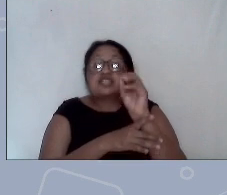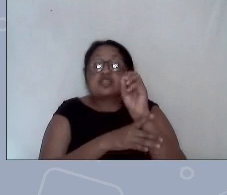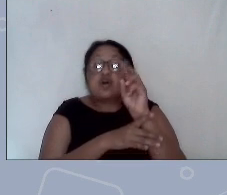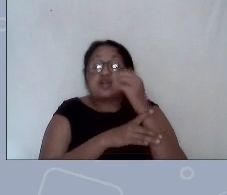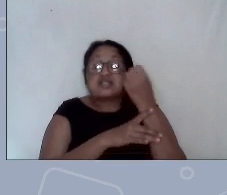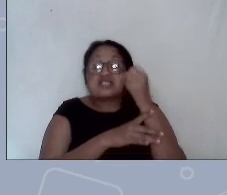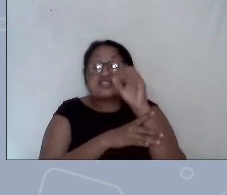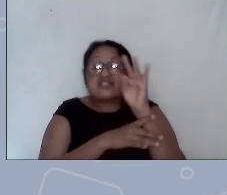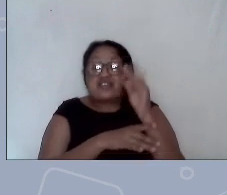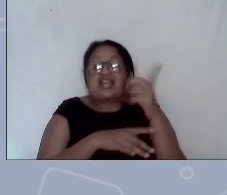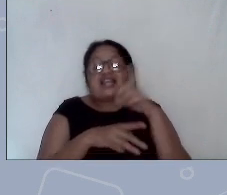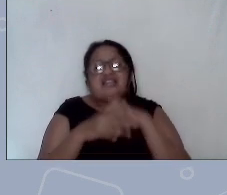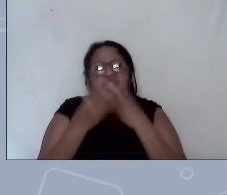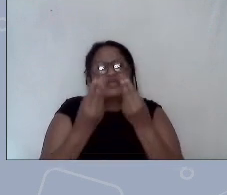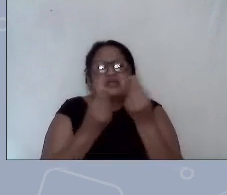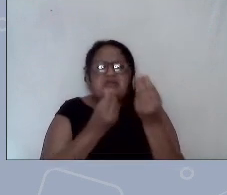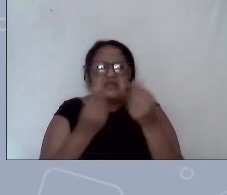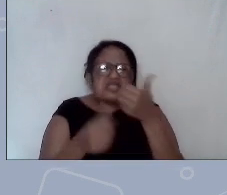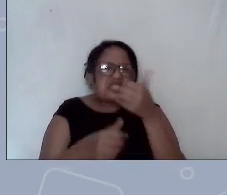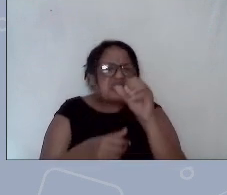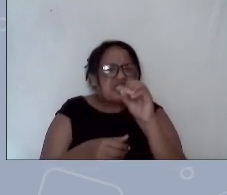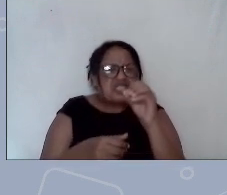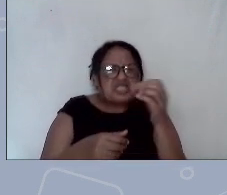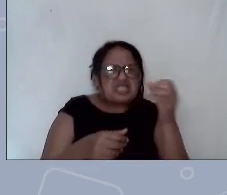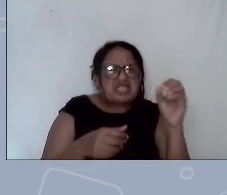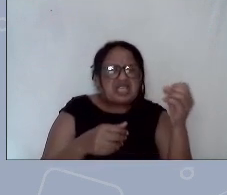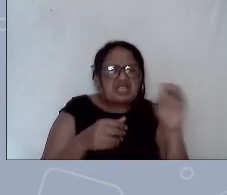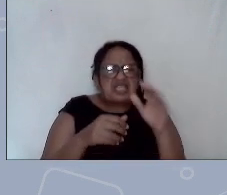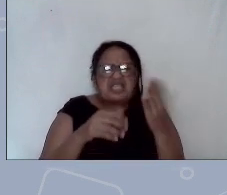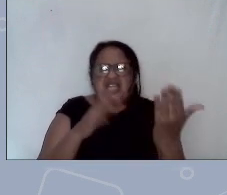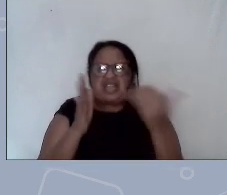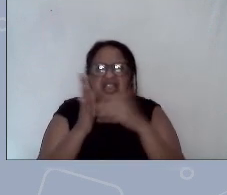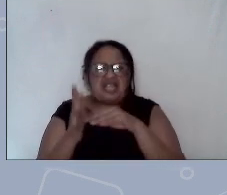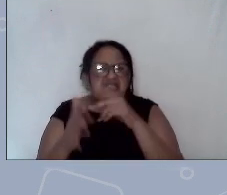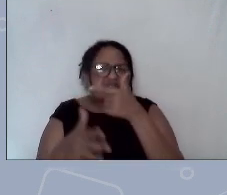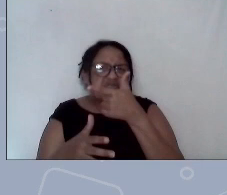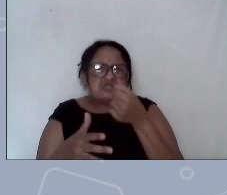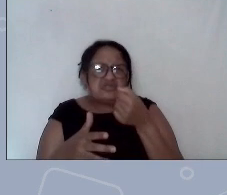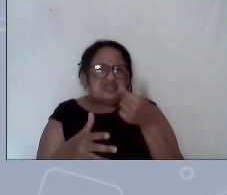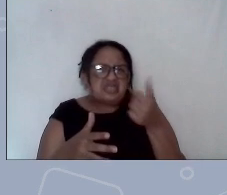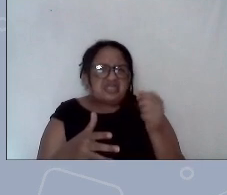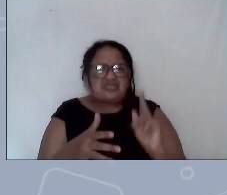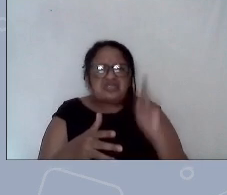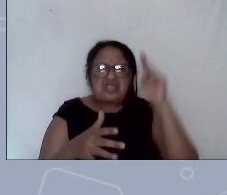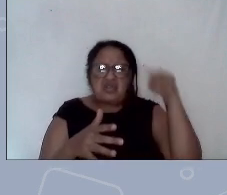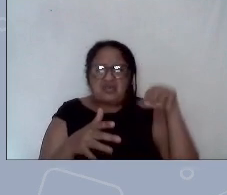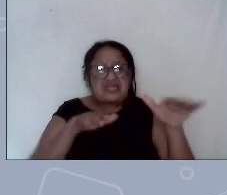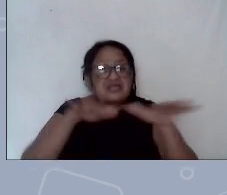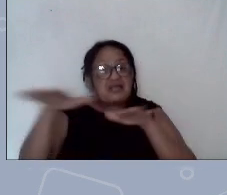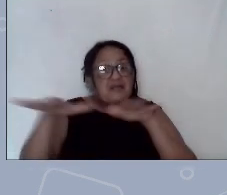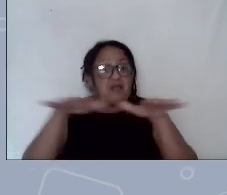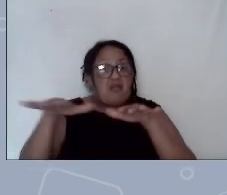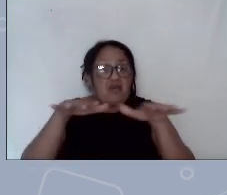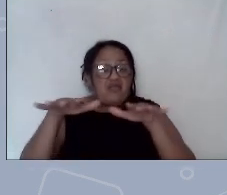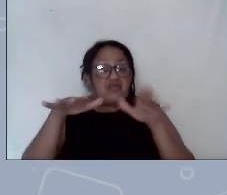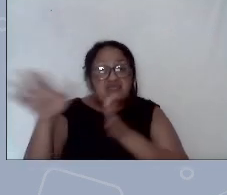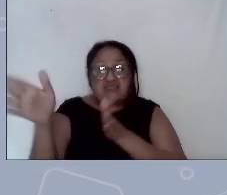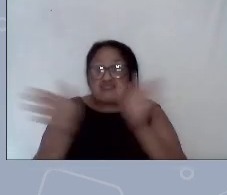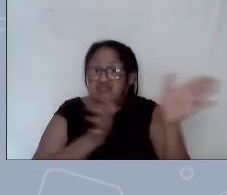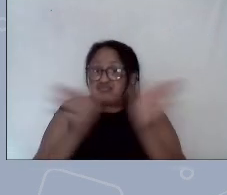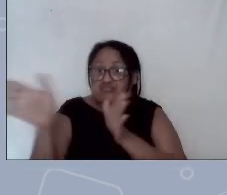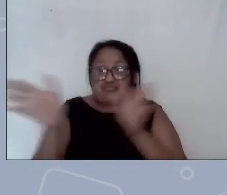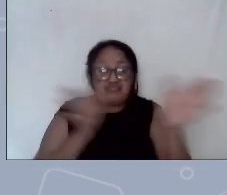espessura variável de 100 a 200 quilômetros e que se movem em várias direções com velocidades